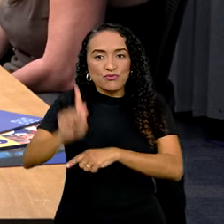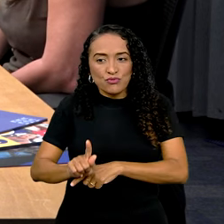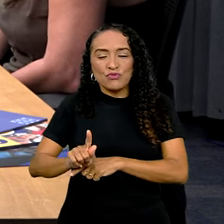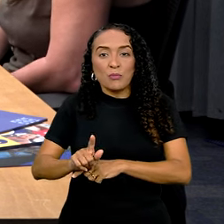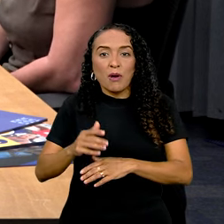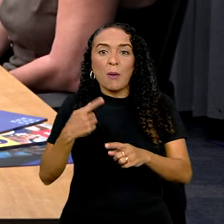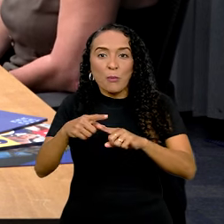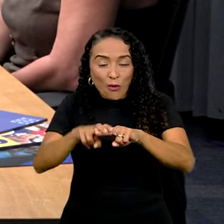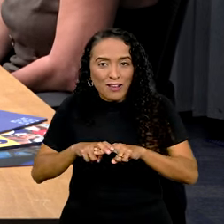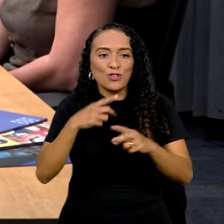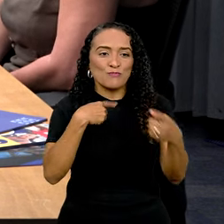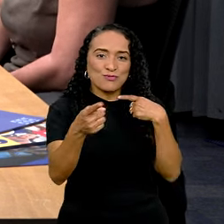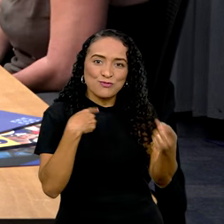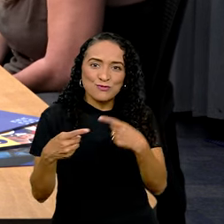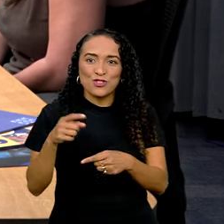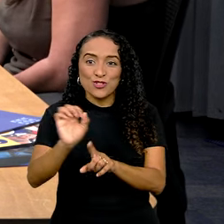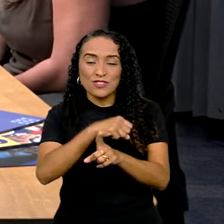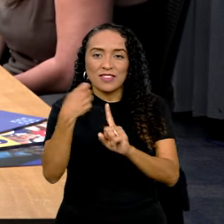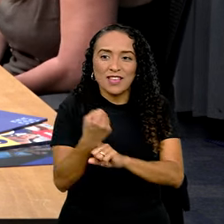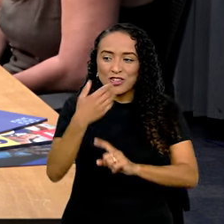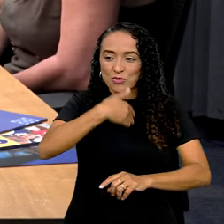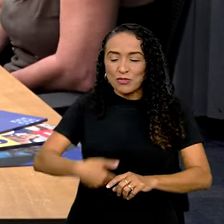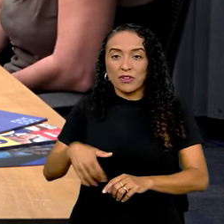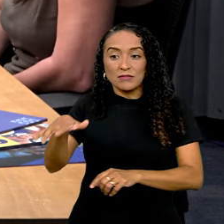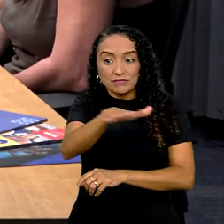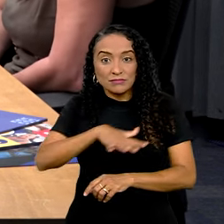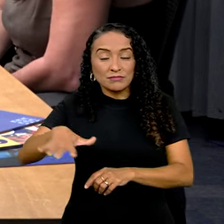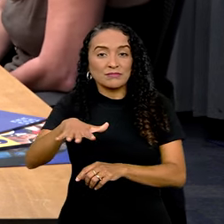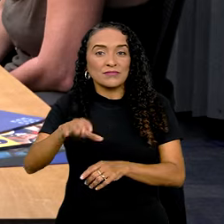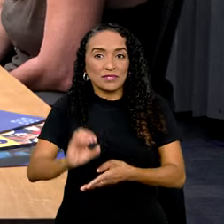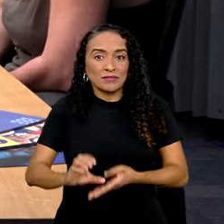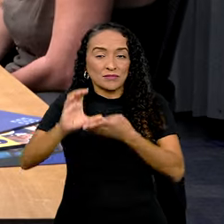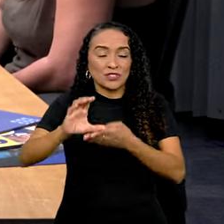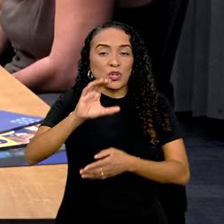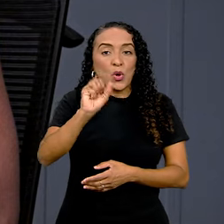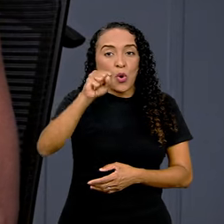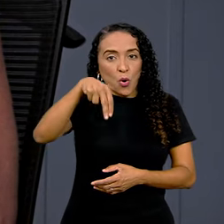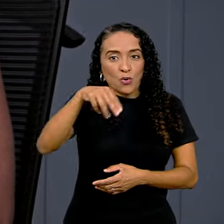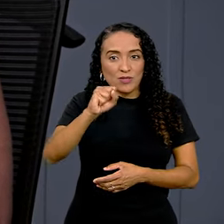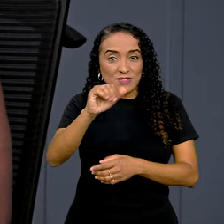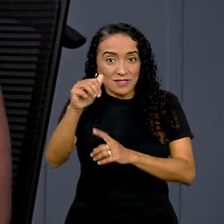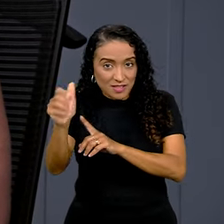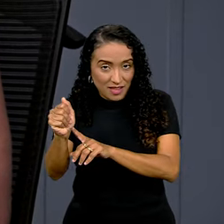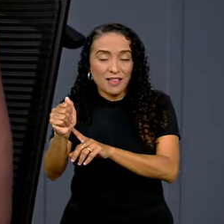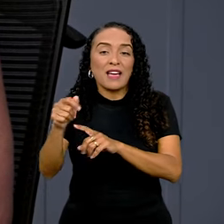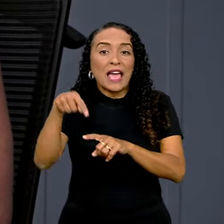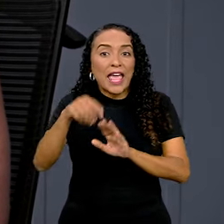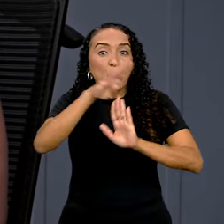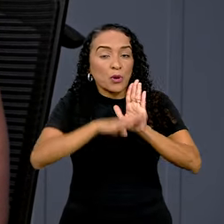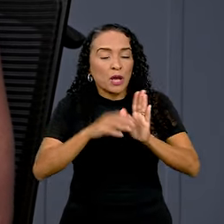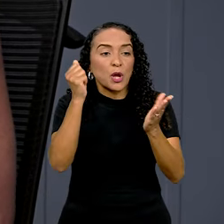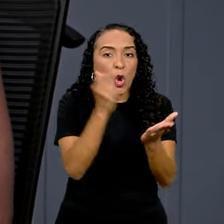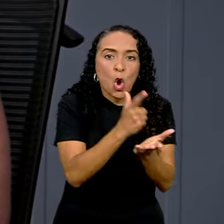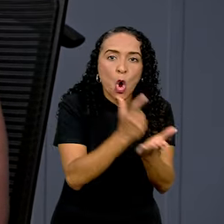gestado por esse diálogo entre a sociedade e o governo no âmbito das instâncias do cisan do conia das conferências né que